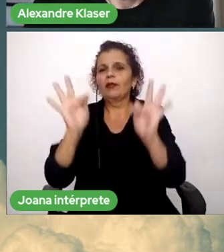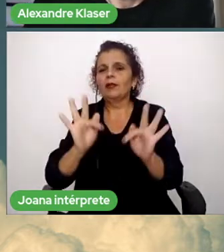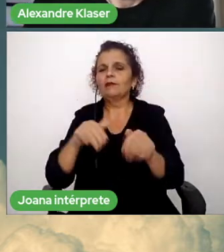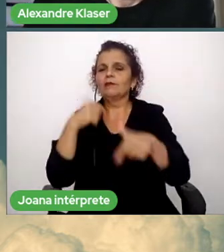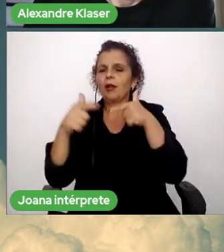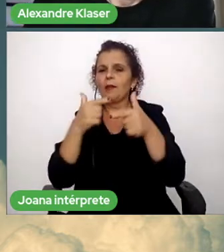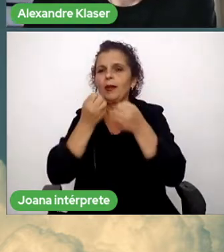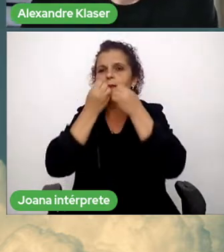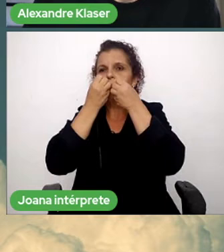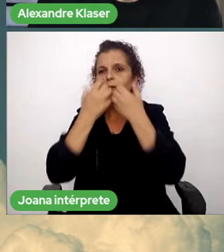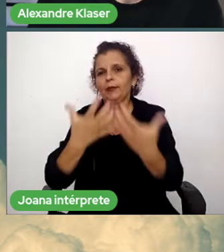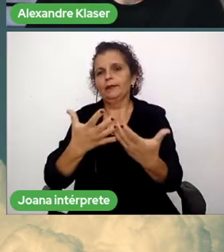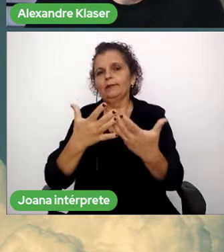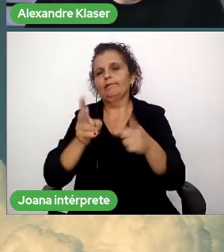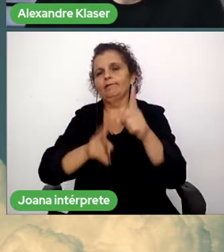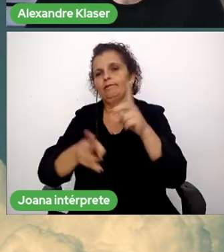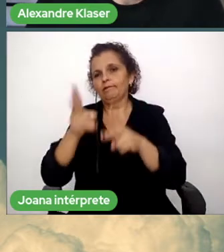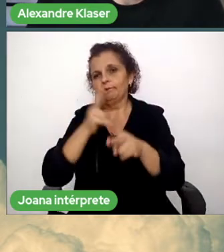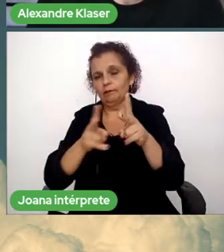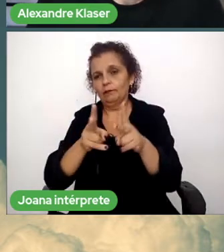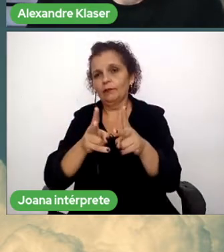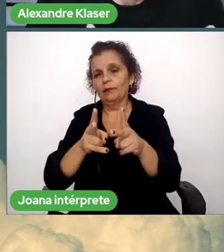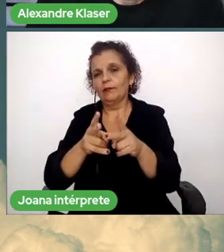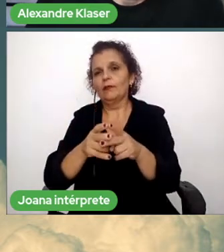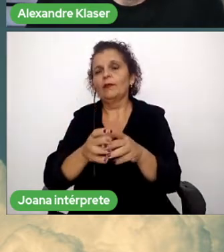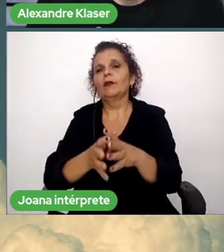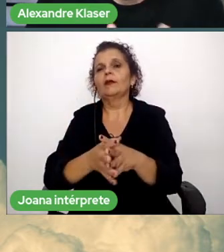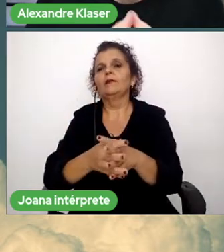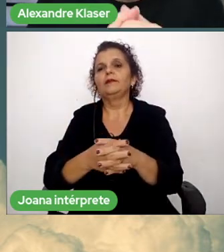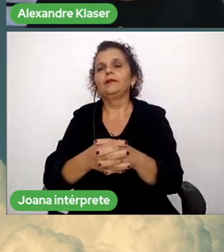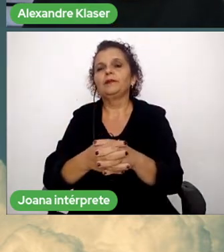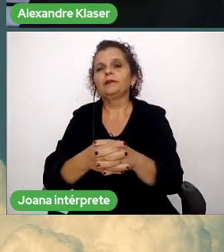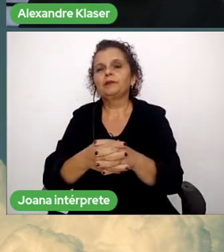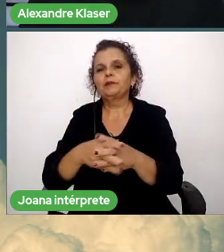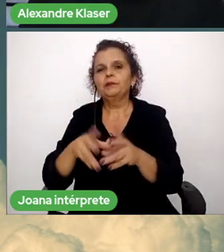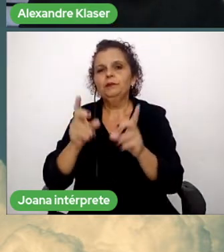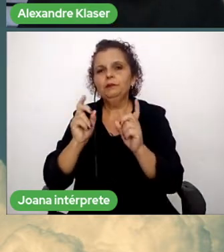significado para elas estar na organização. Ok?